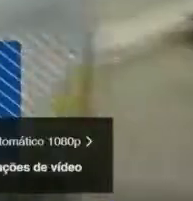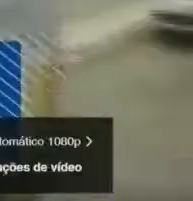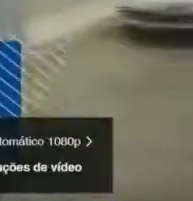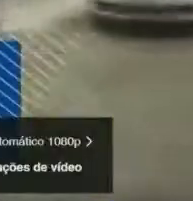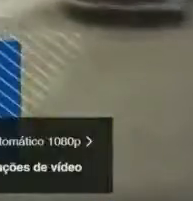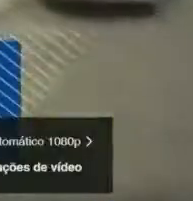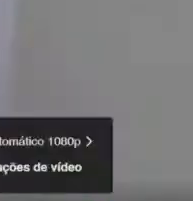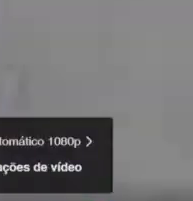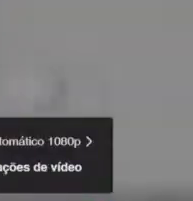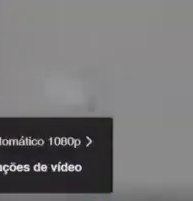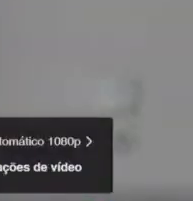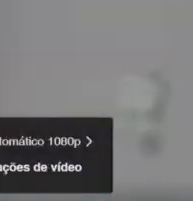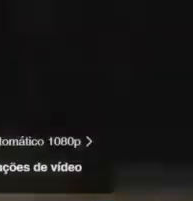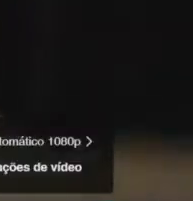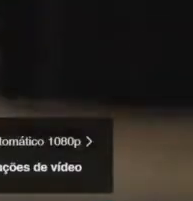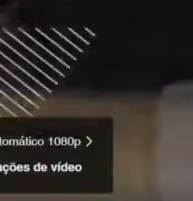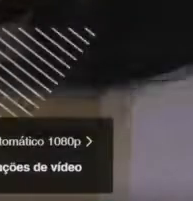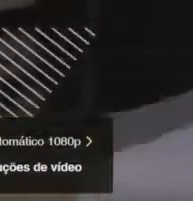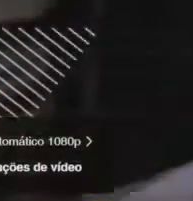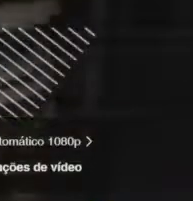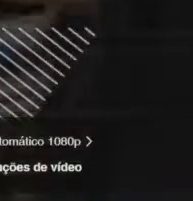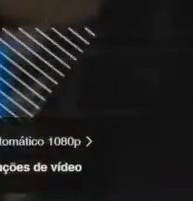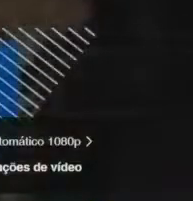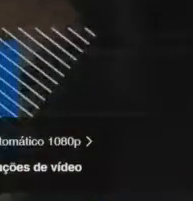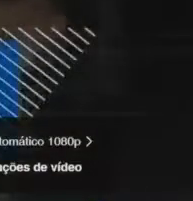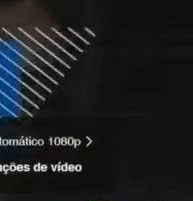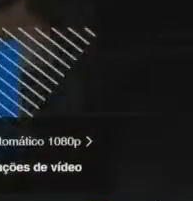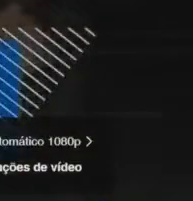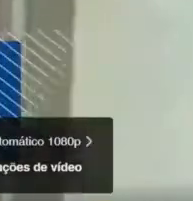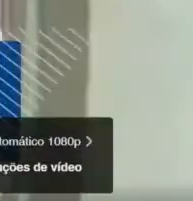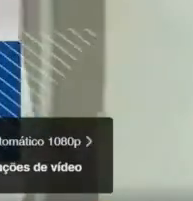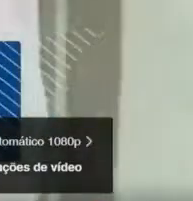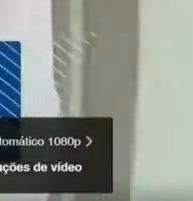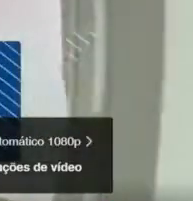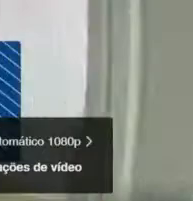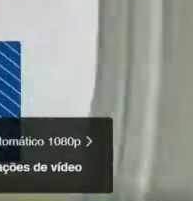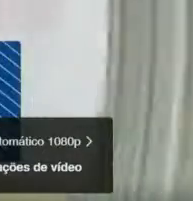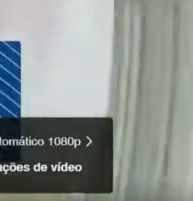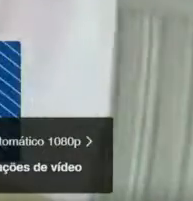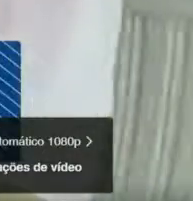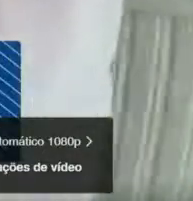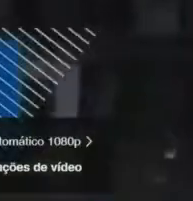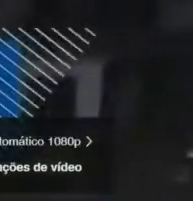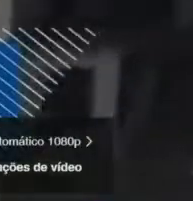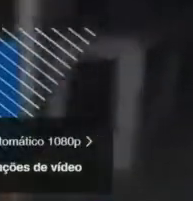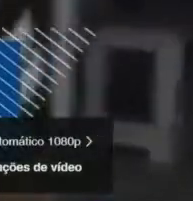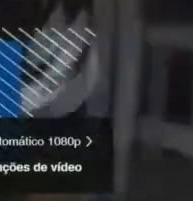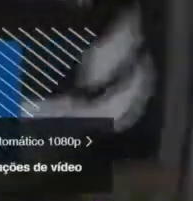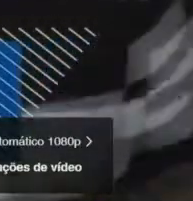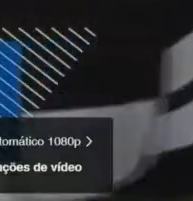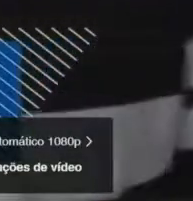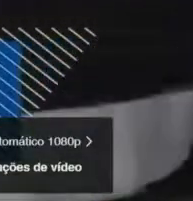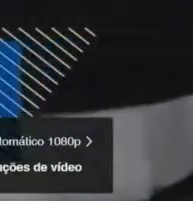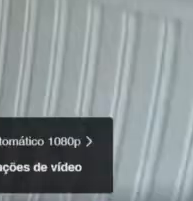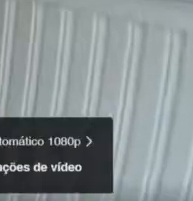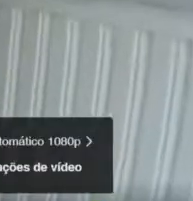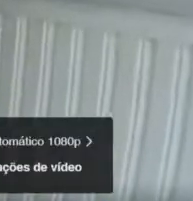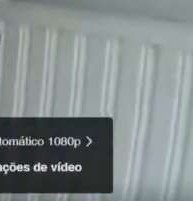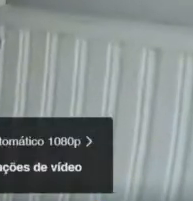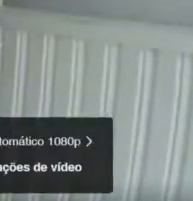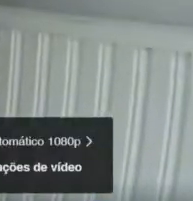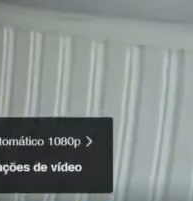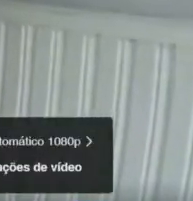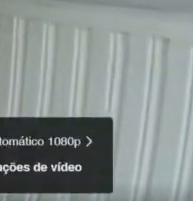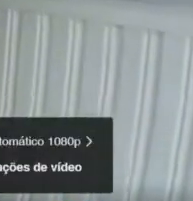dona Vanessa. Tudo bem? A senhora é a dona Vanessa? Sim, sou. Tudo eu. Bom? Esse aqui é o seu esposo? Sim, sou o seu Gilvan. Como é que